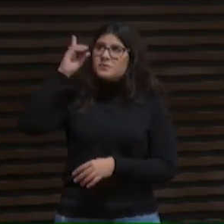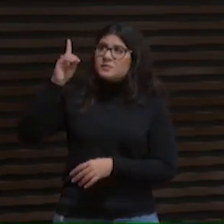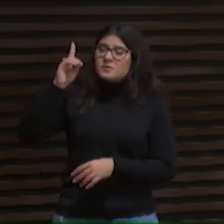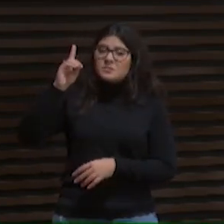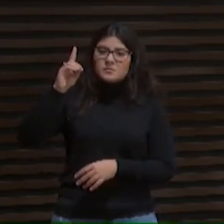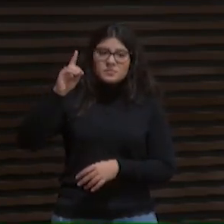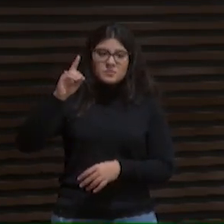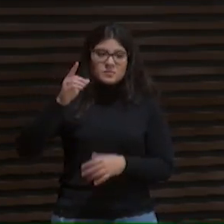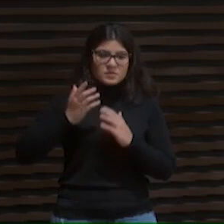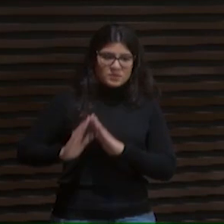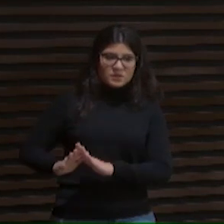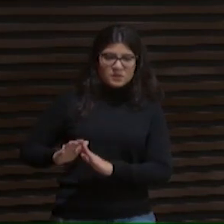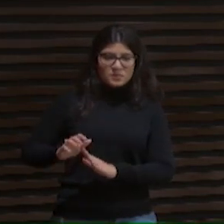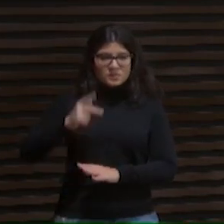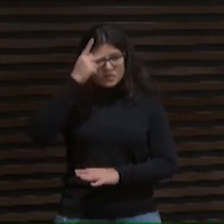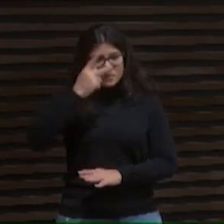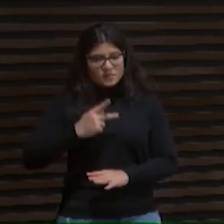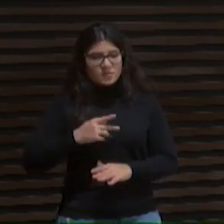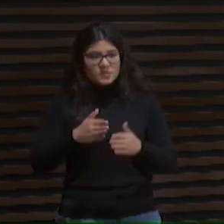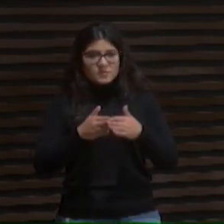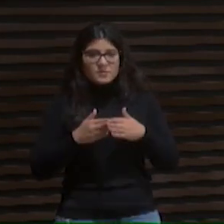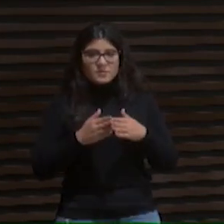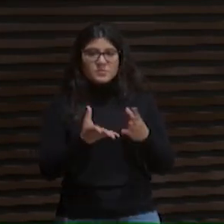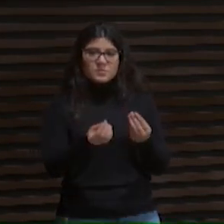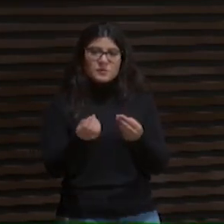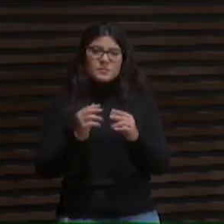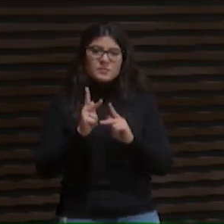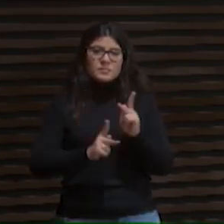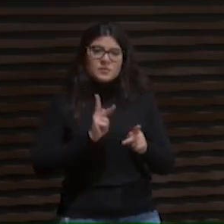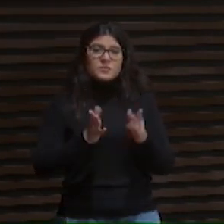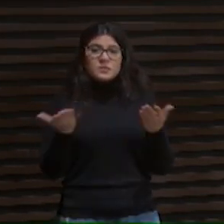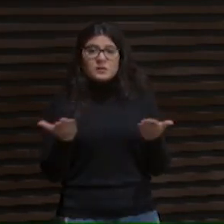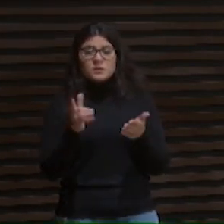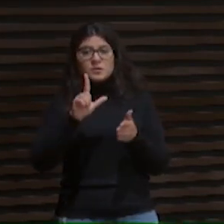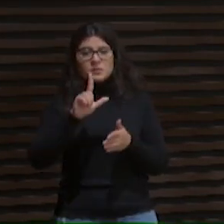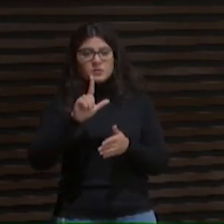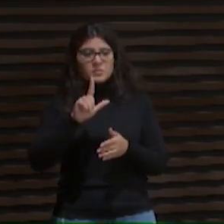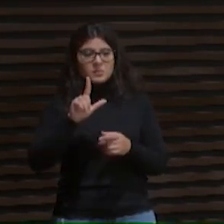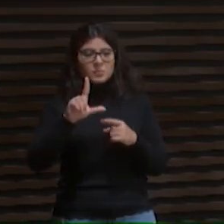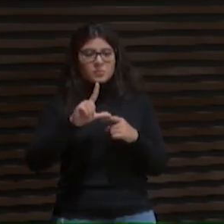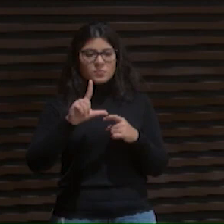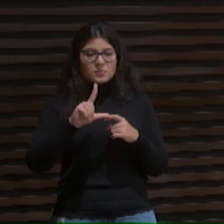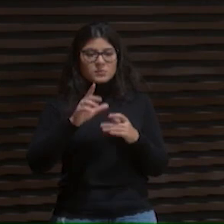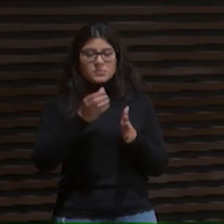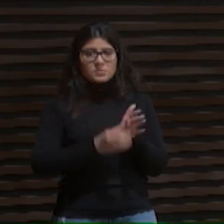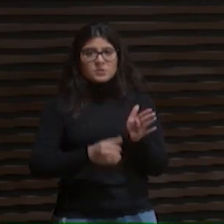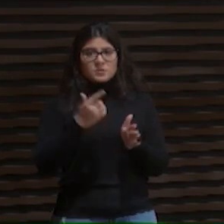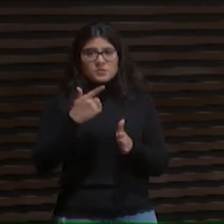a si mesmo, em favor de muitos. Vamos ler Lucas 22, 42.